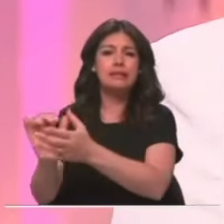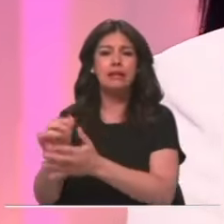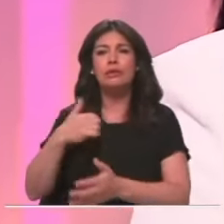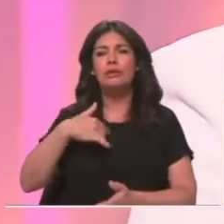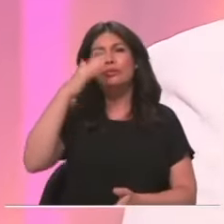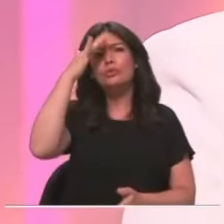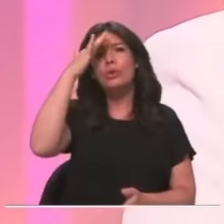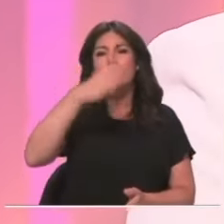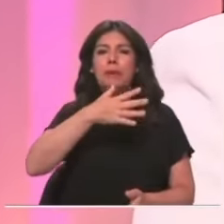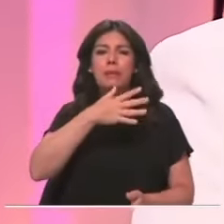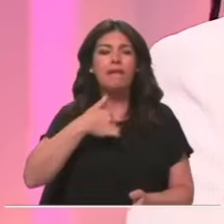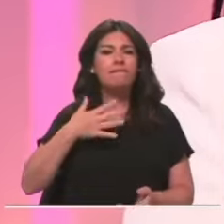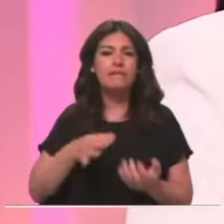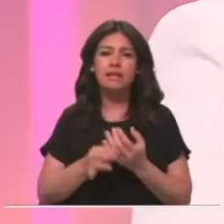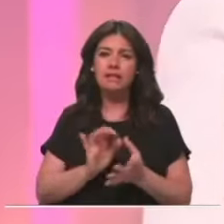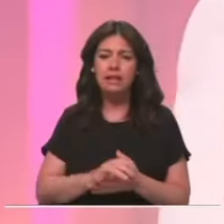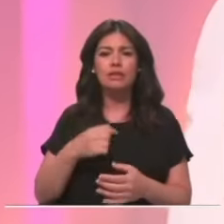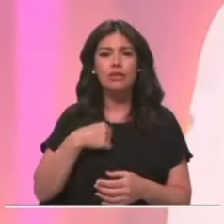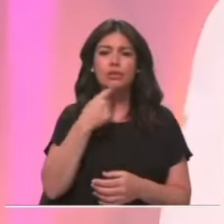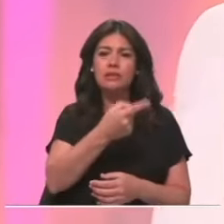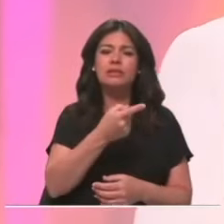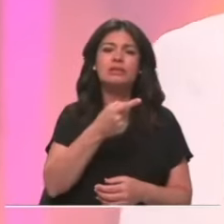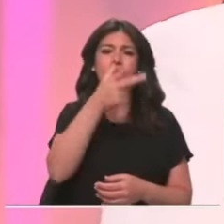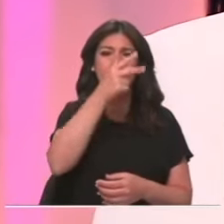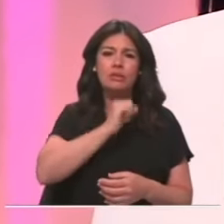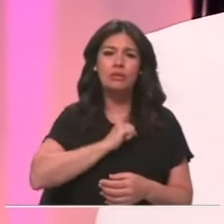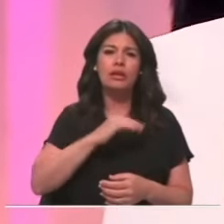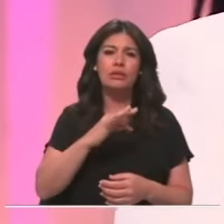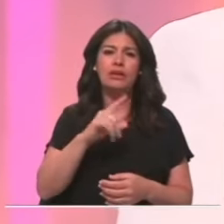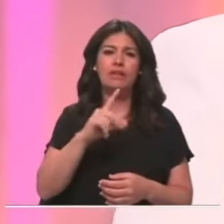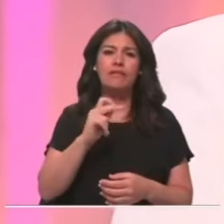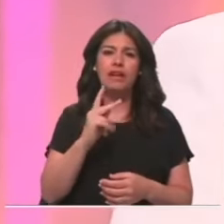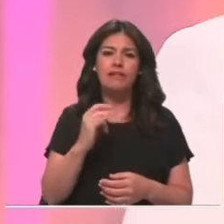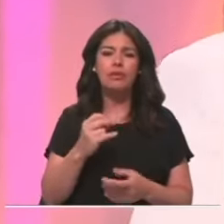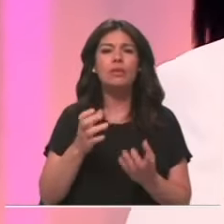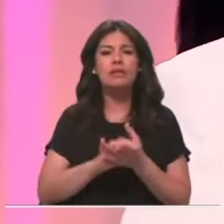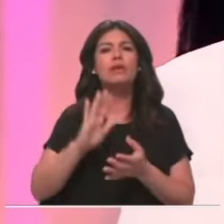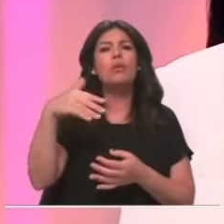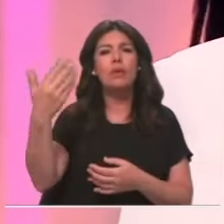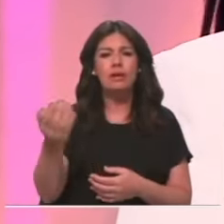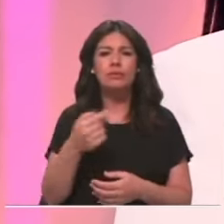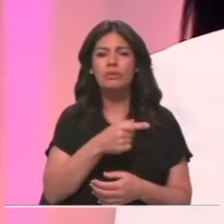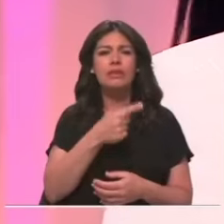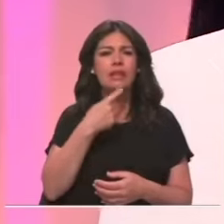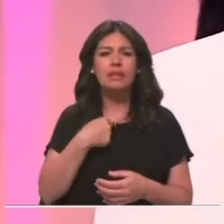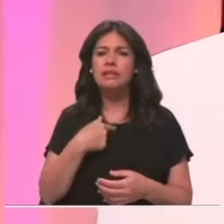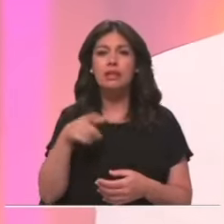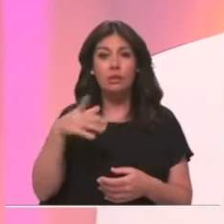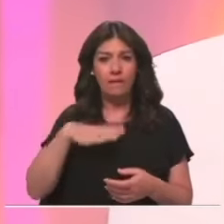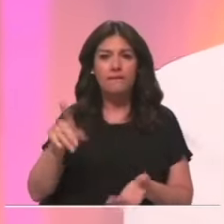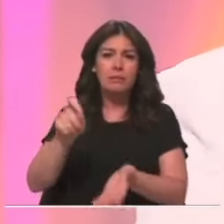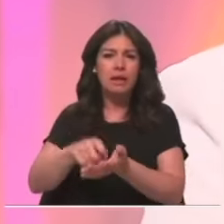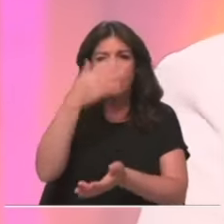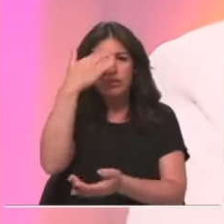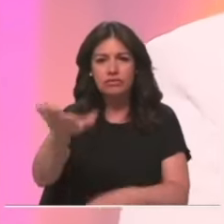coisa de sonho não era um sonho e eu sempre disse ao Flávio Ah quando é que casamos quando é que casamos E ele disse Ah pá Olha quando quiseres marca e eu disse e